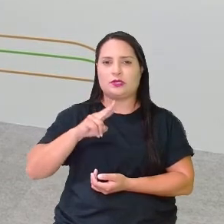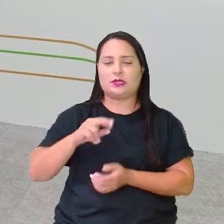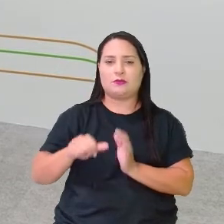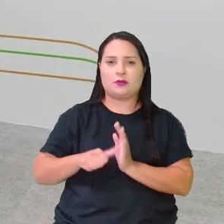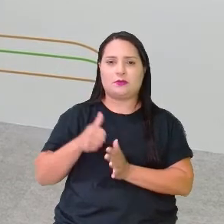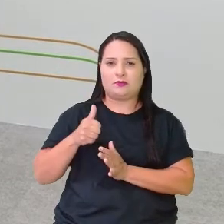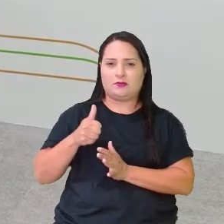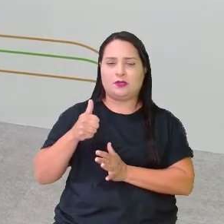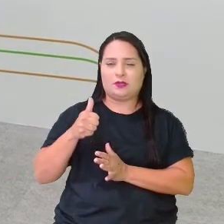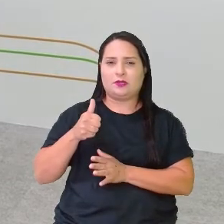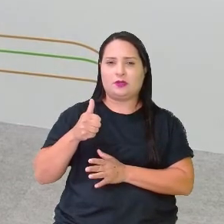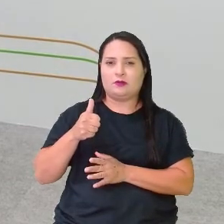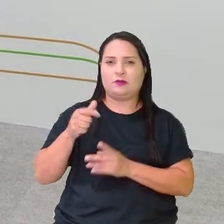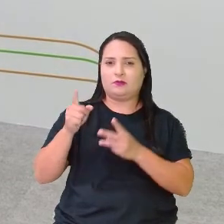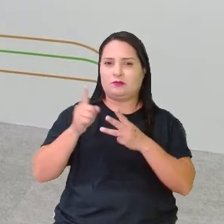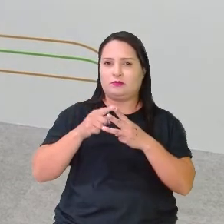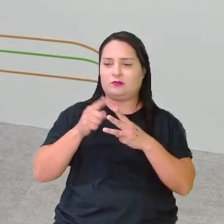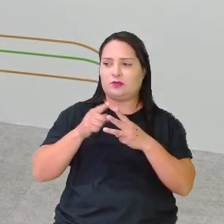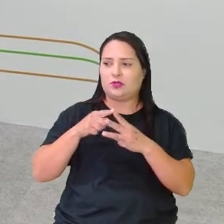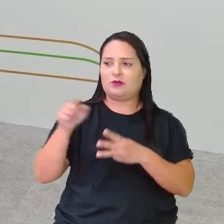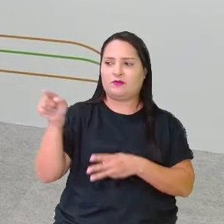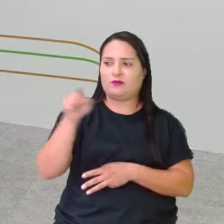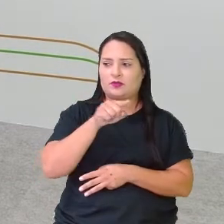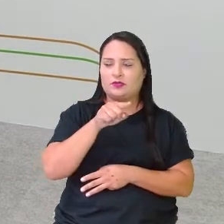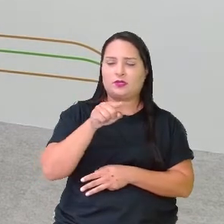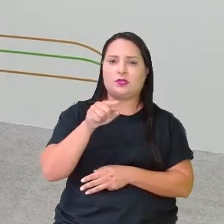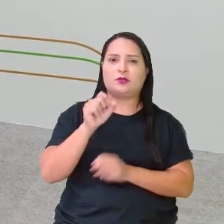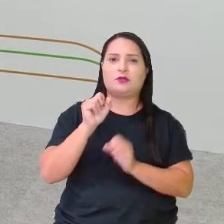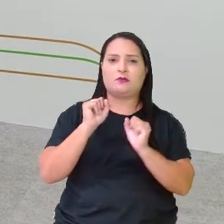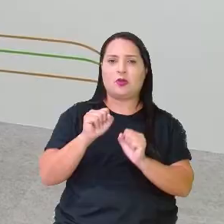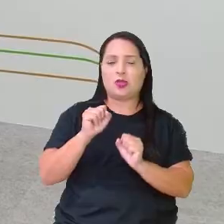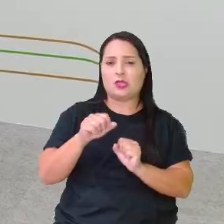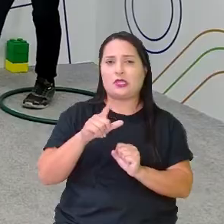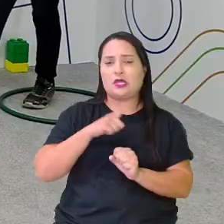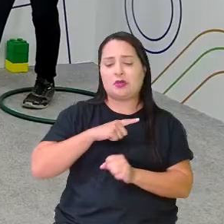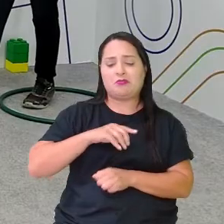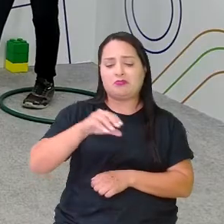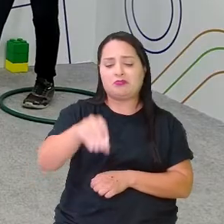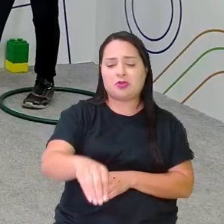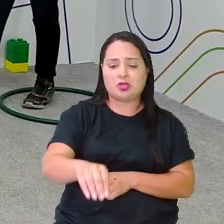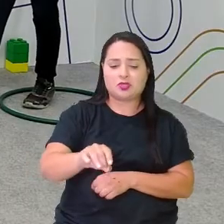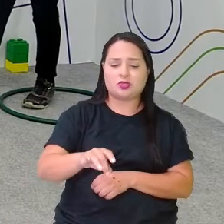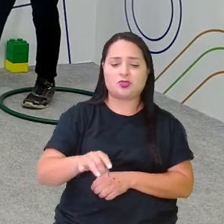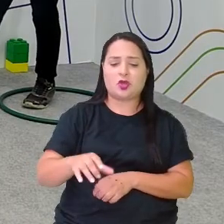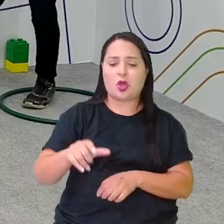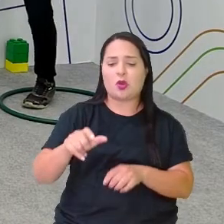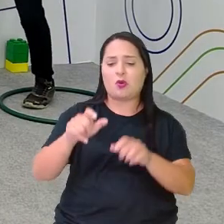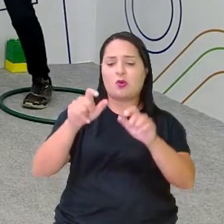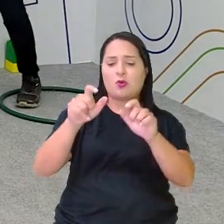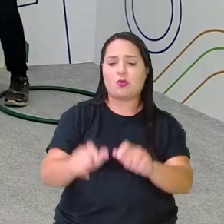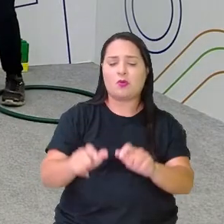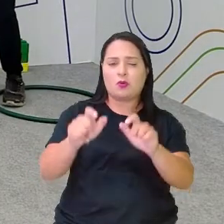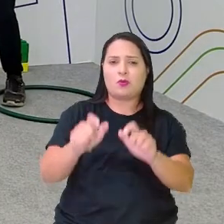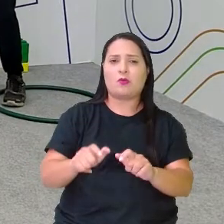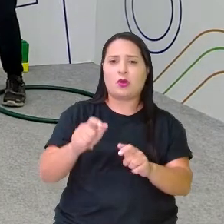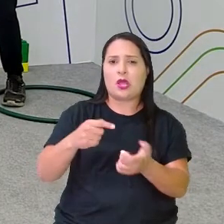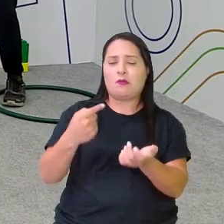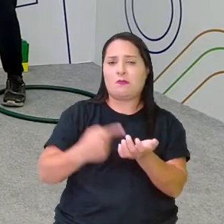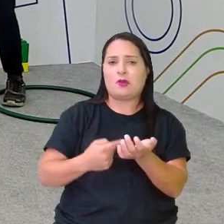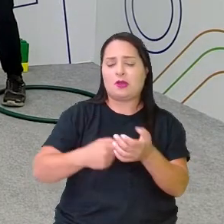podem colocar só assim, ó, como uma marca de onde você vai pular de um lugar para outro. Já estamos aqui,